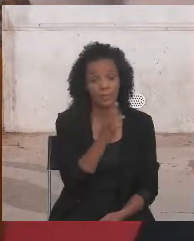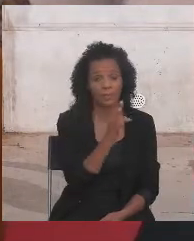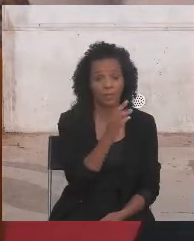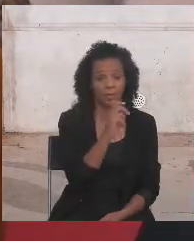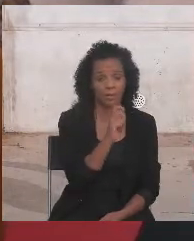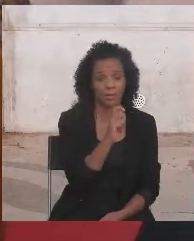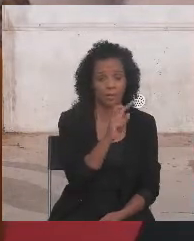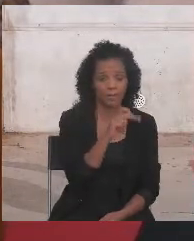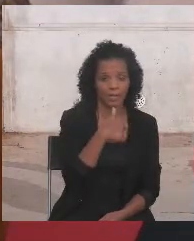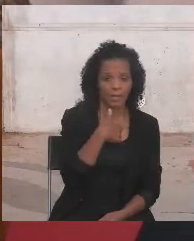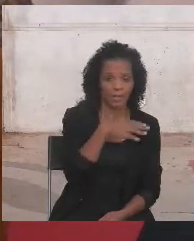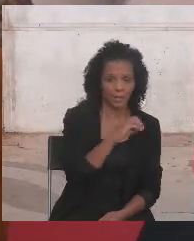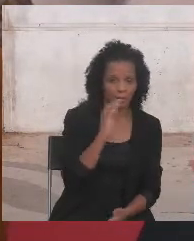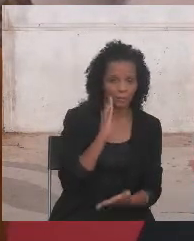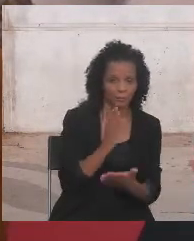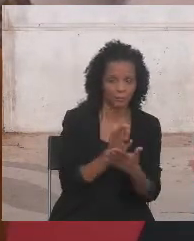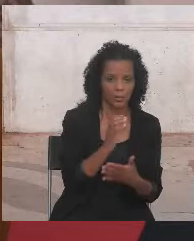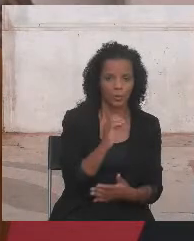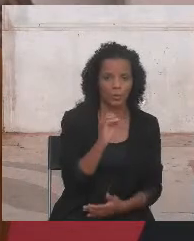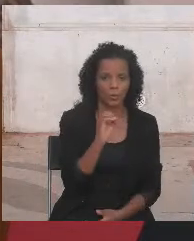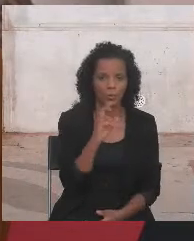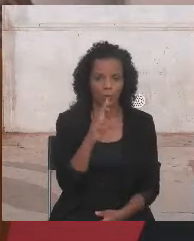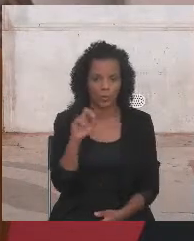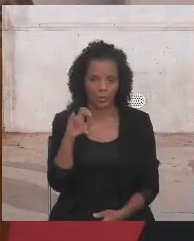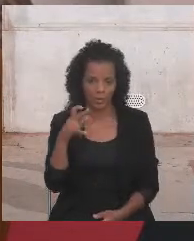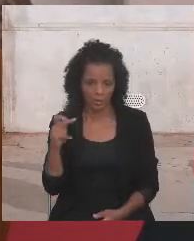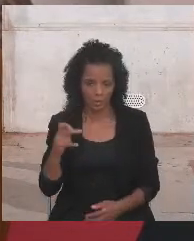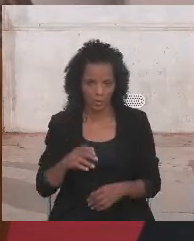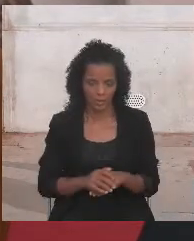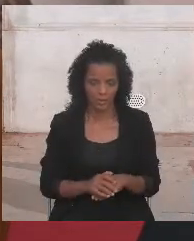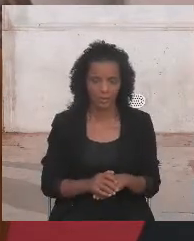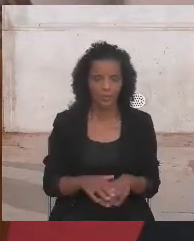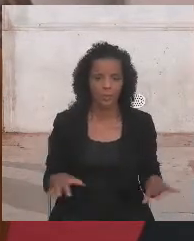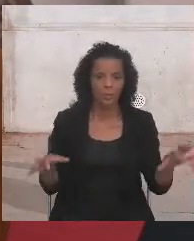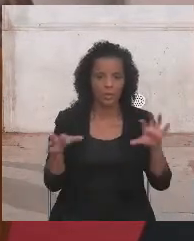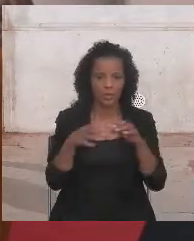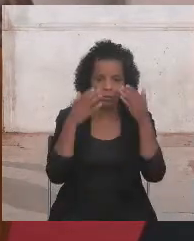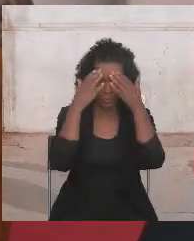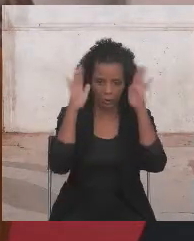Fernando Garcia Lopes Correia, Coligação Democrática Unitária.